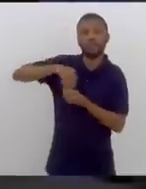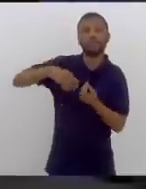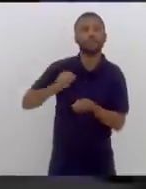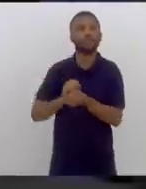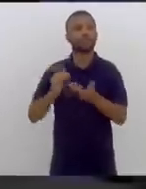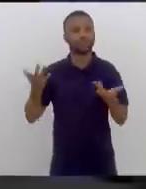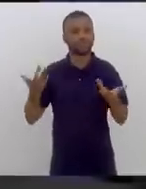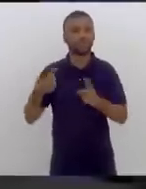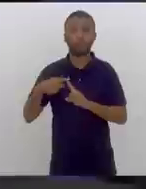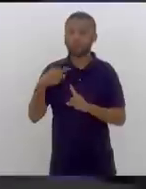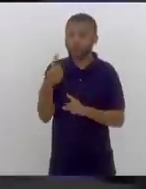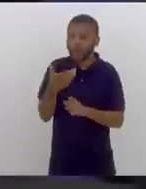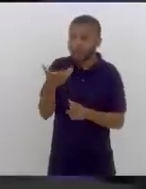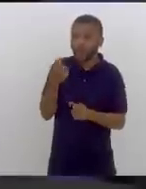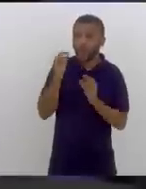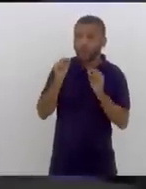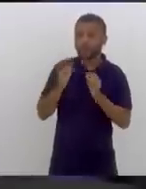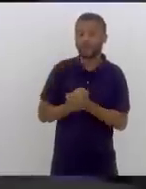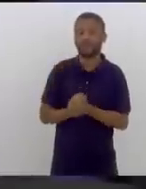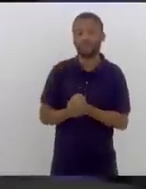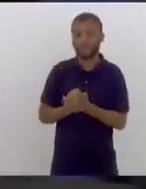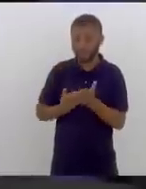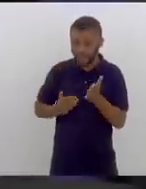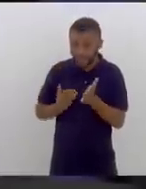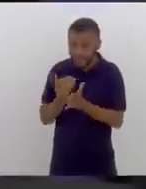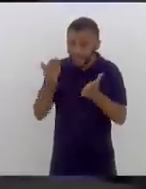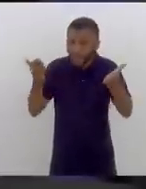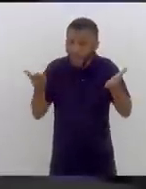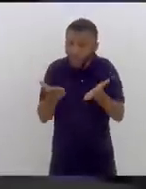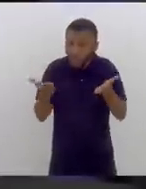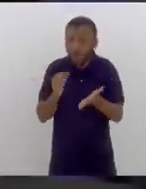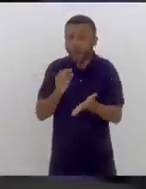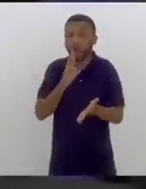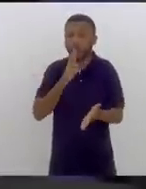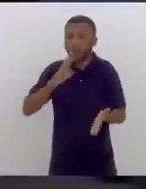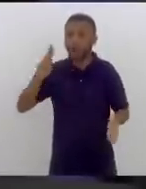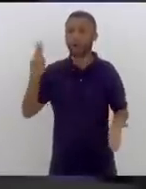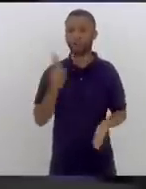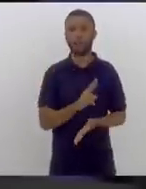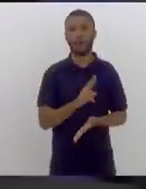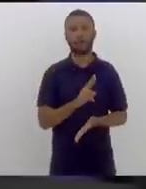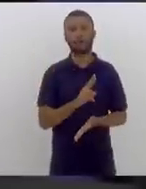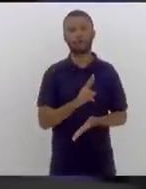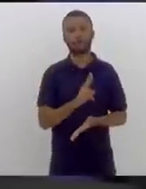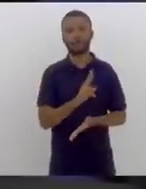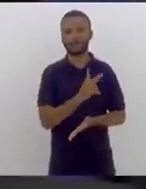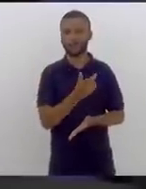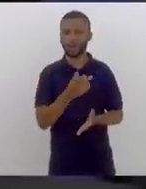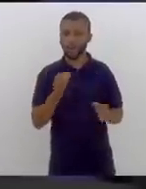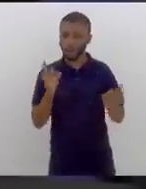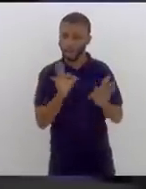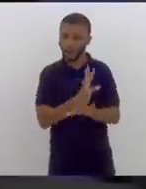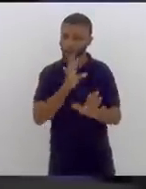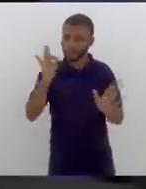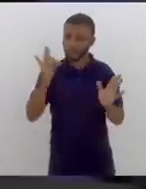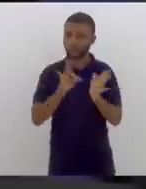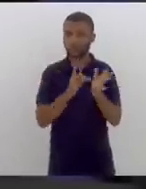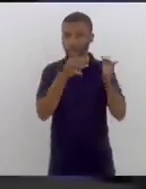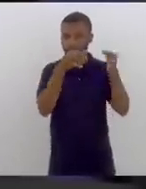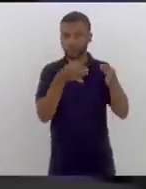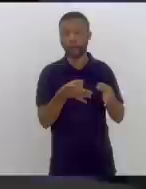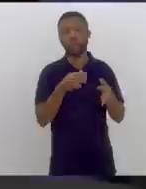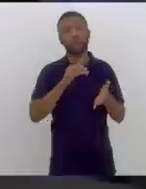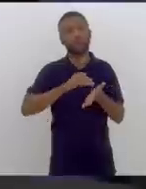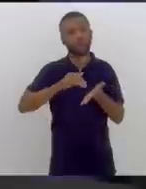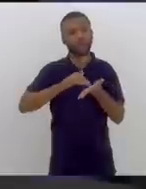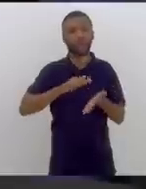porque nós queremos Rodrigo a partir de agora uma resposta uma resposta concreta do secretário